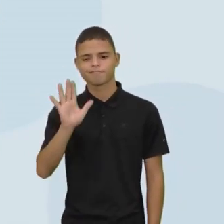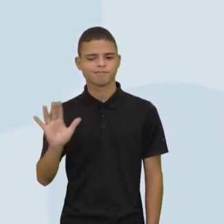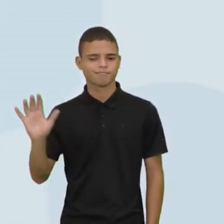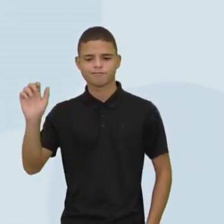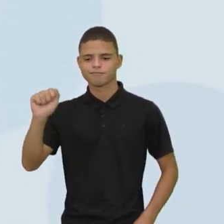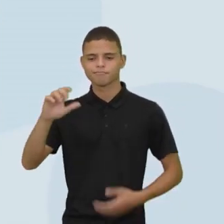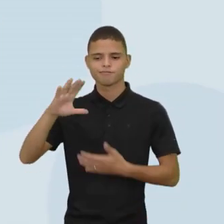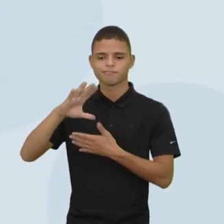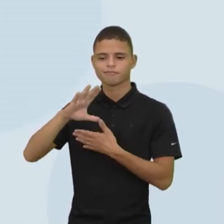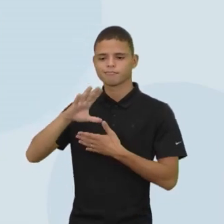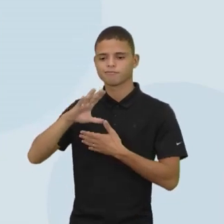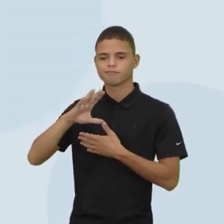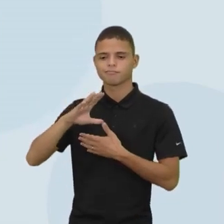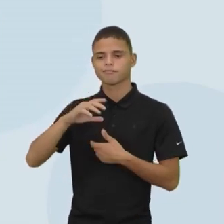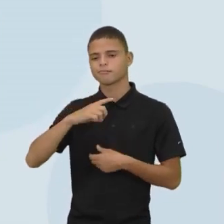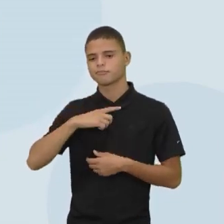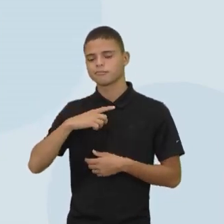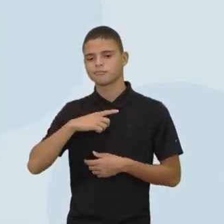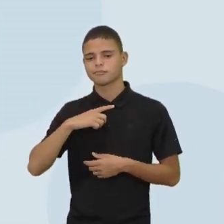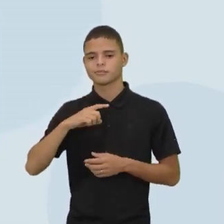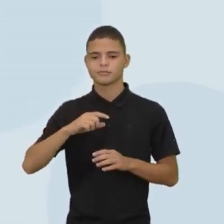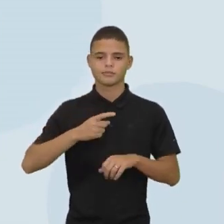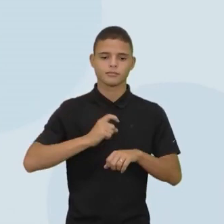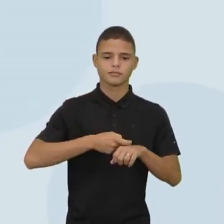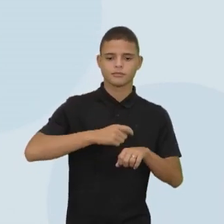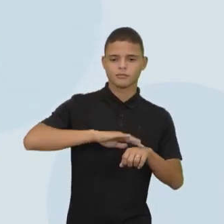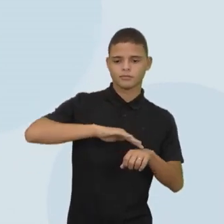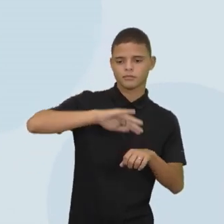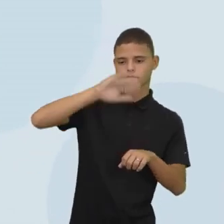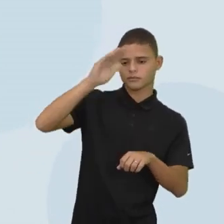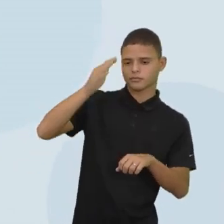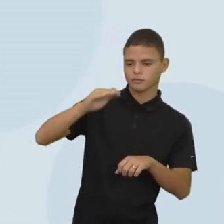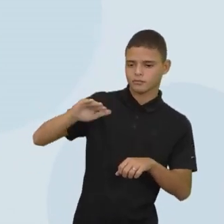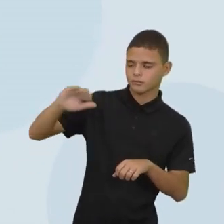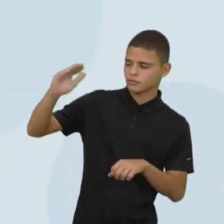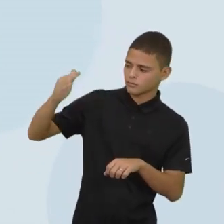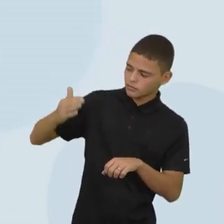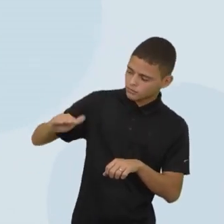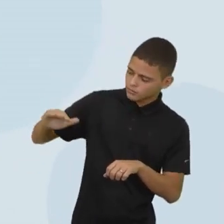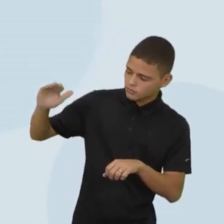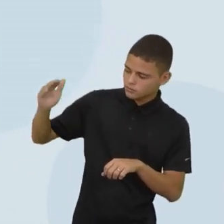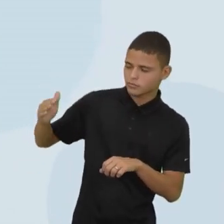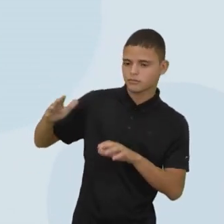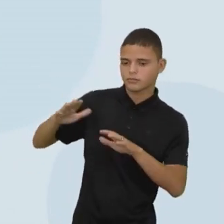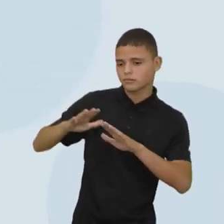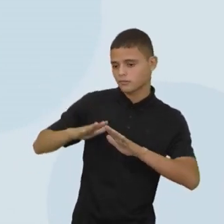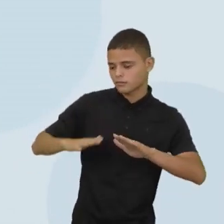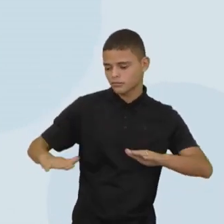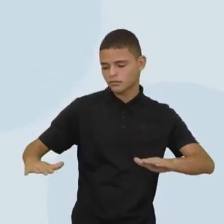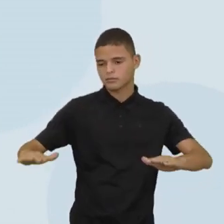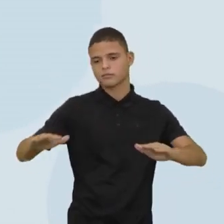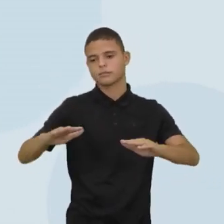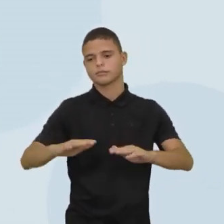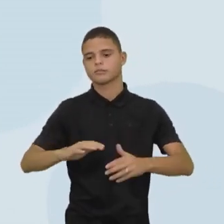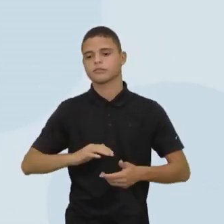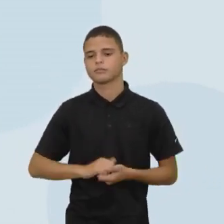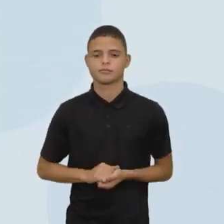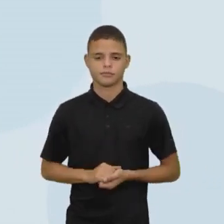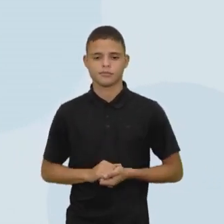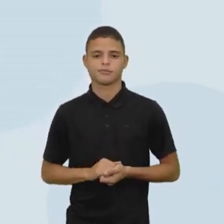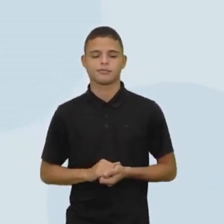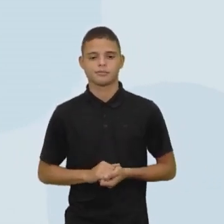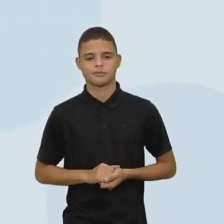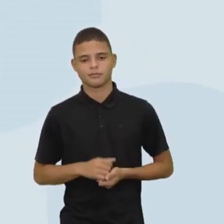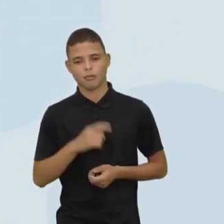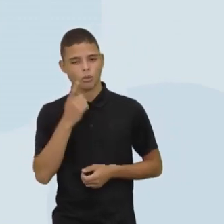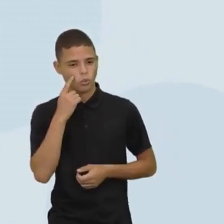né, com os seus planaltos, planícies e depressões, né, espalhados aí por todo o continente. Né? Eu vou dar destaque a